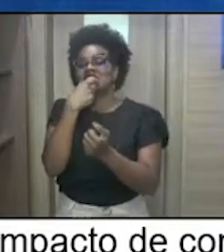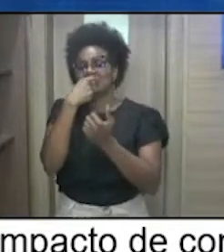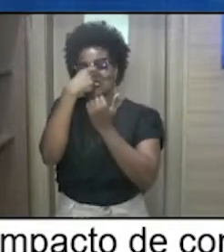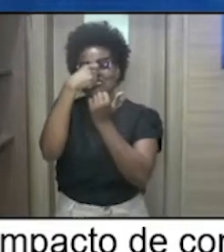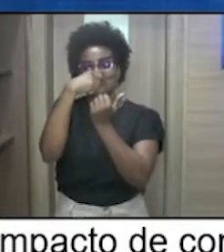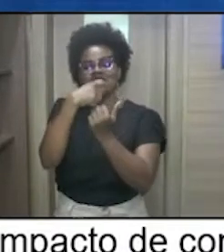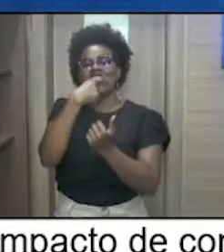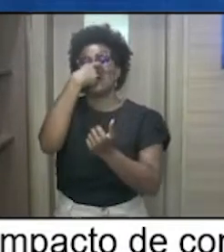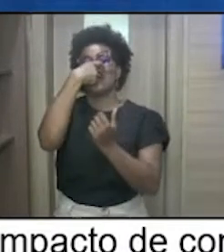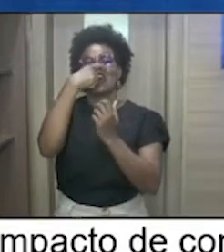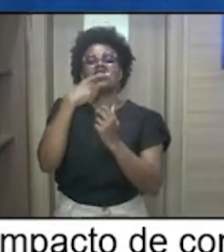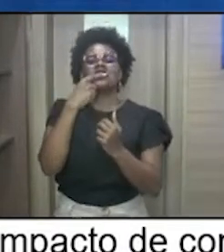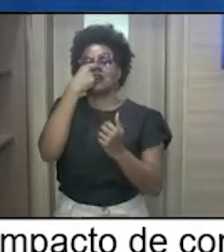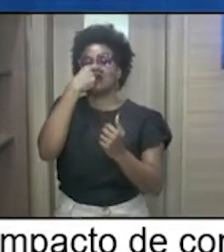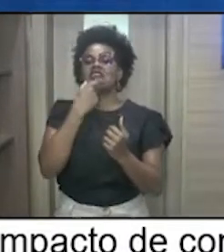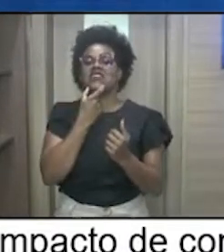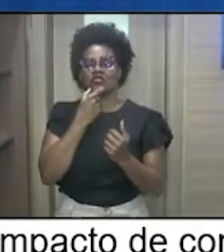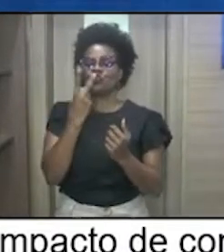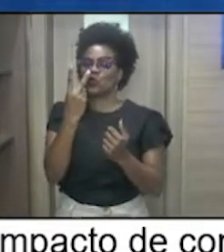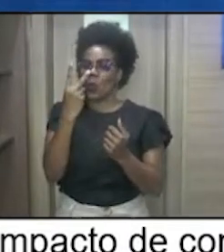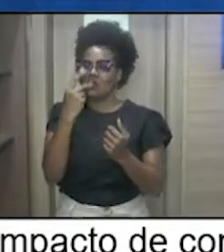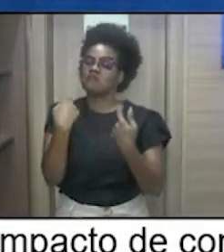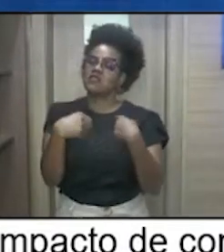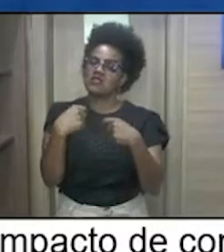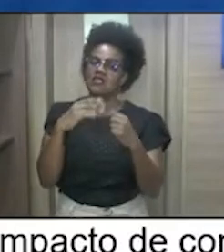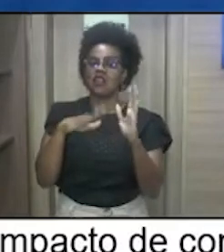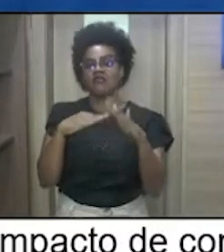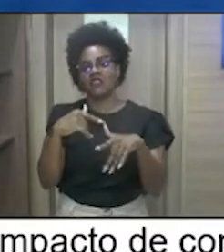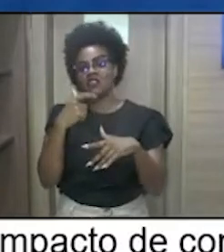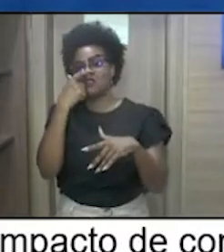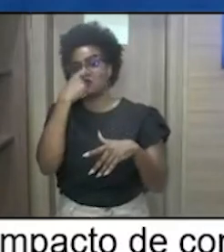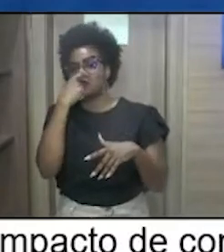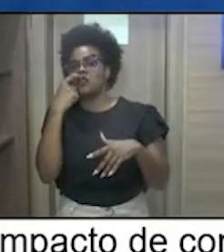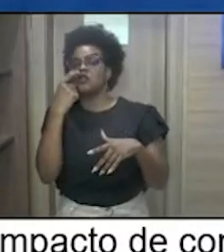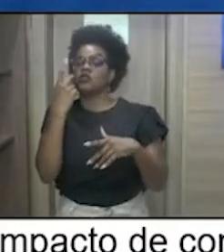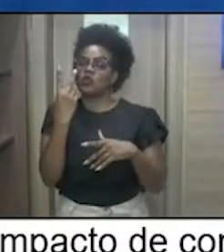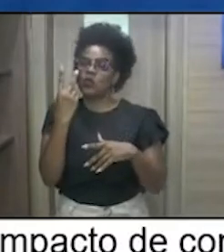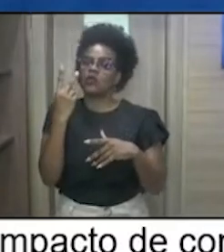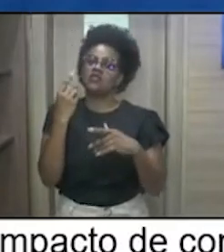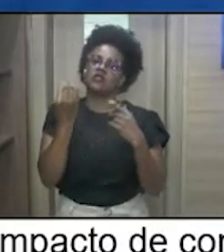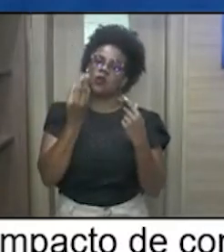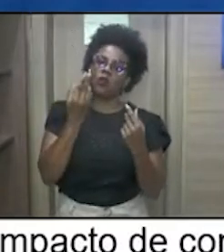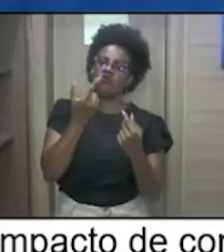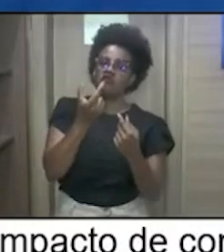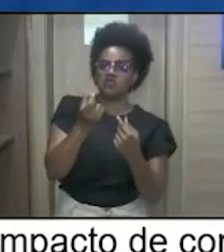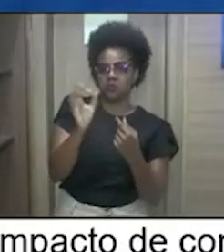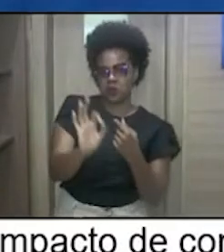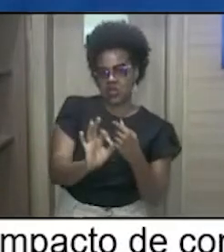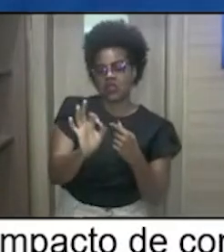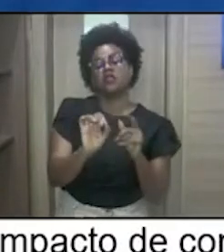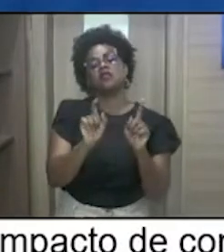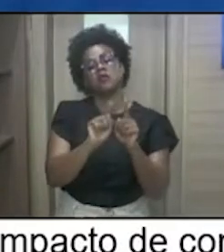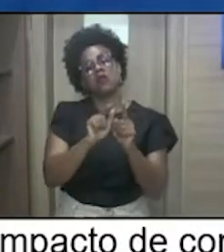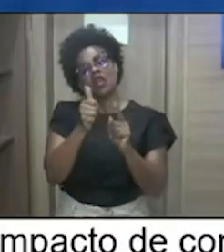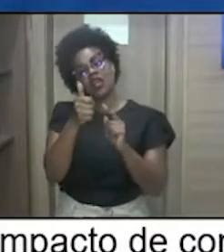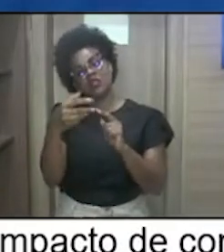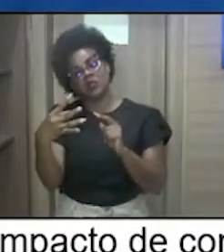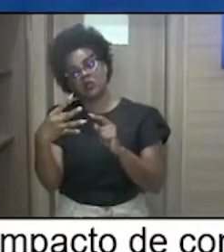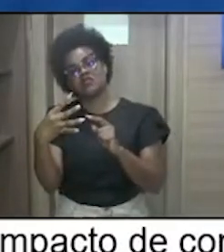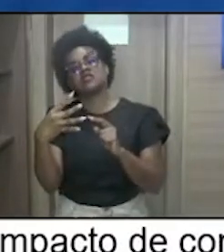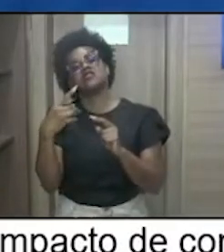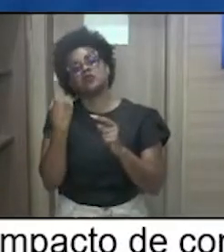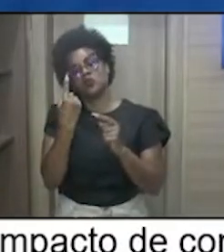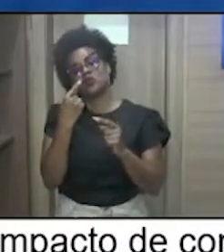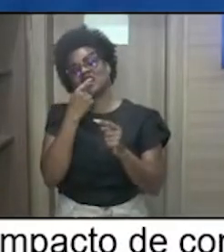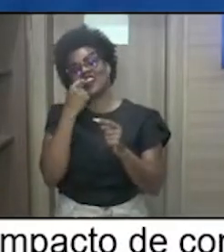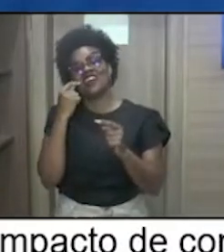23 bimaxilar, superior e inferior, parcial em 2 maxilares 20% e pelo menos 14 próteses em 1